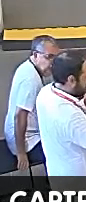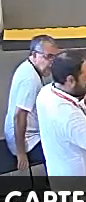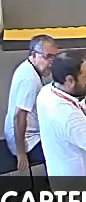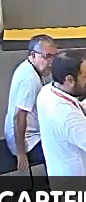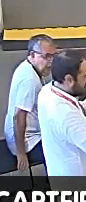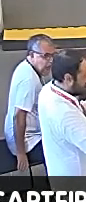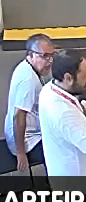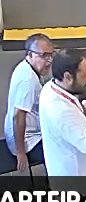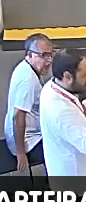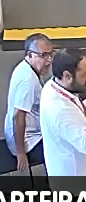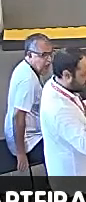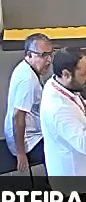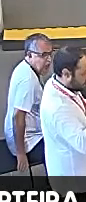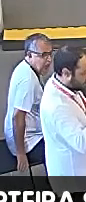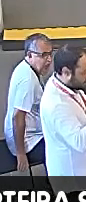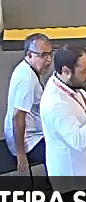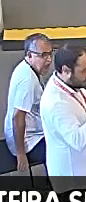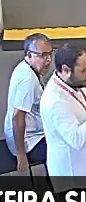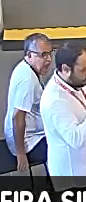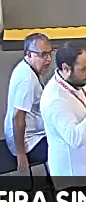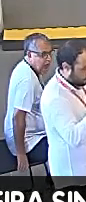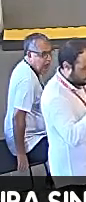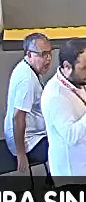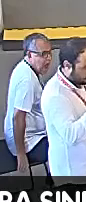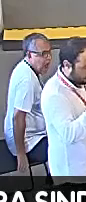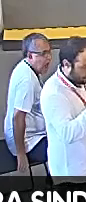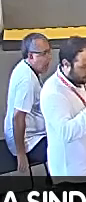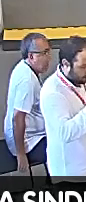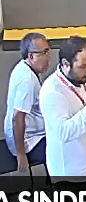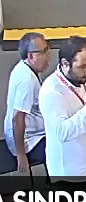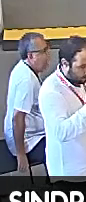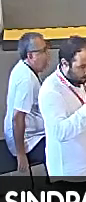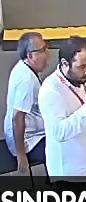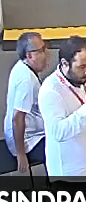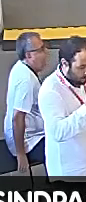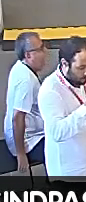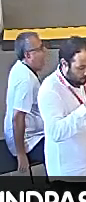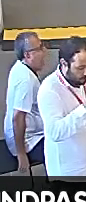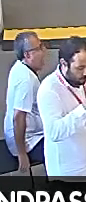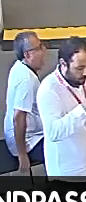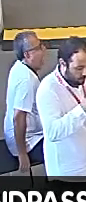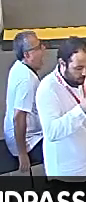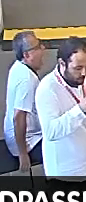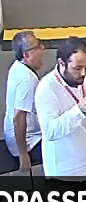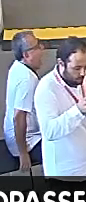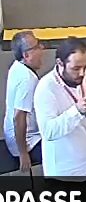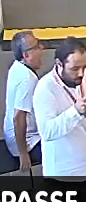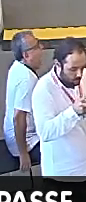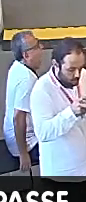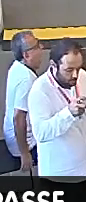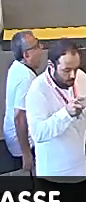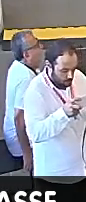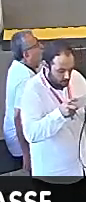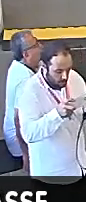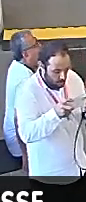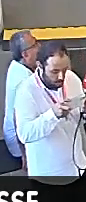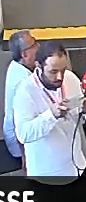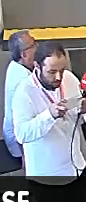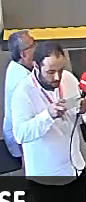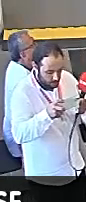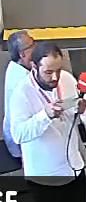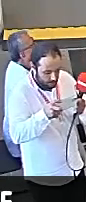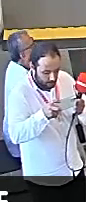Meu manifesto sobre nós, pessoas com deficiência. O meu lamento sobre a implantação